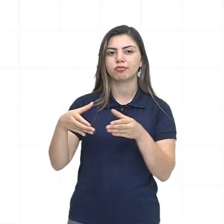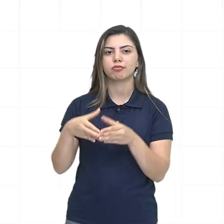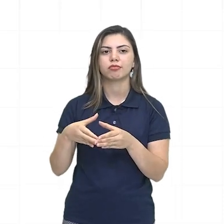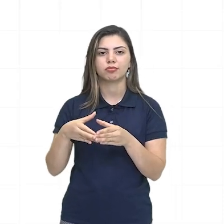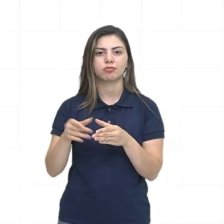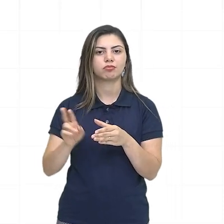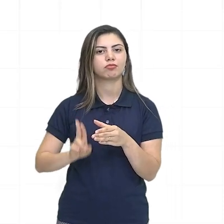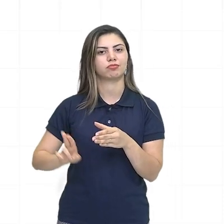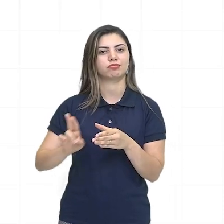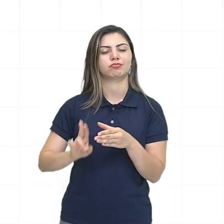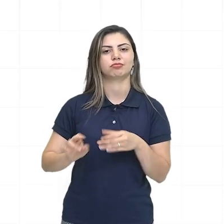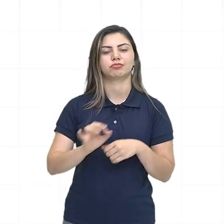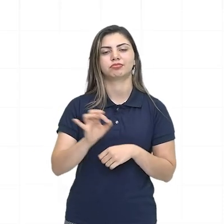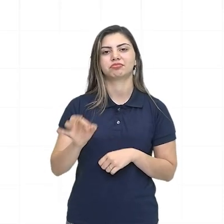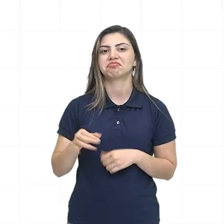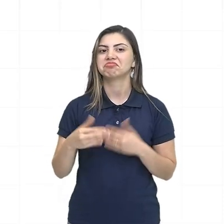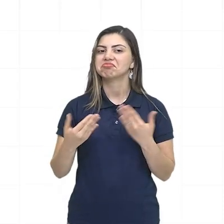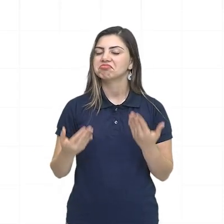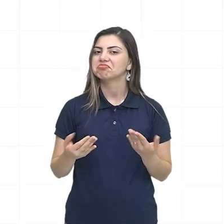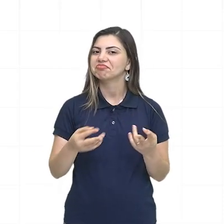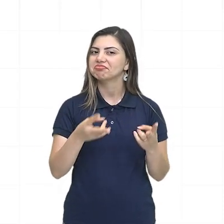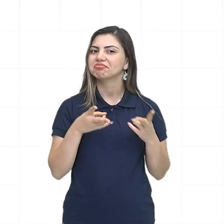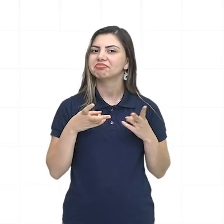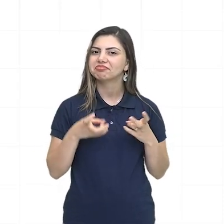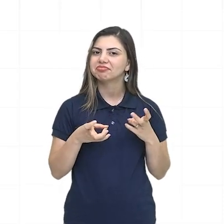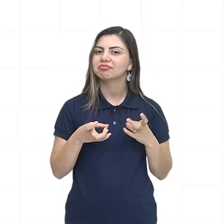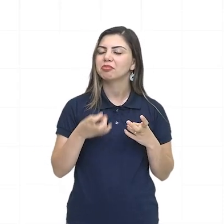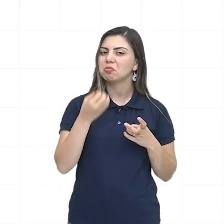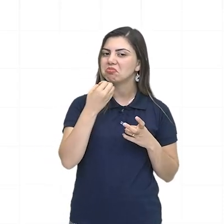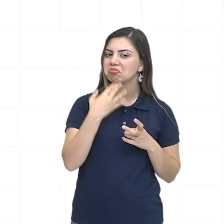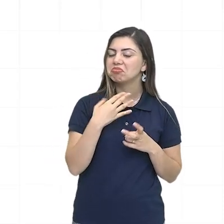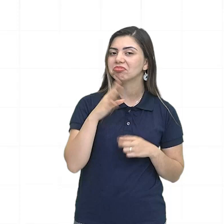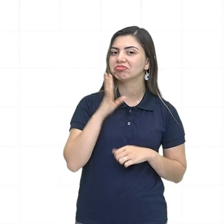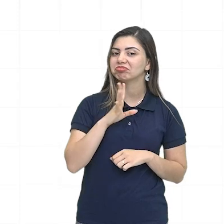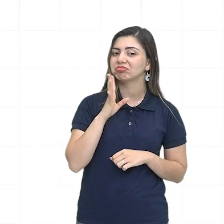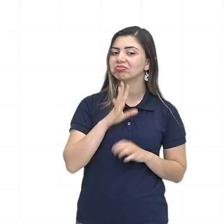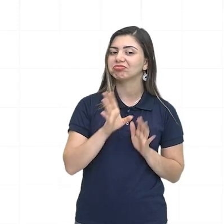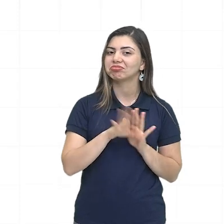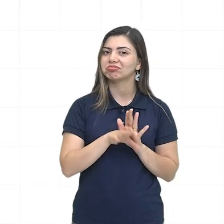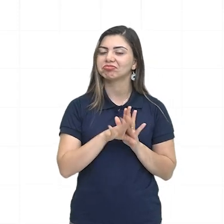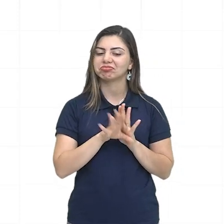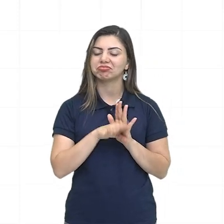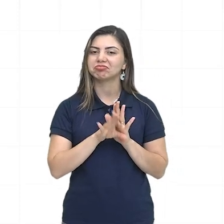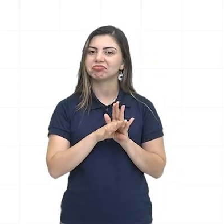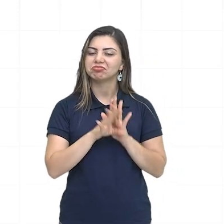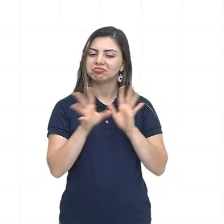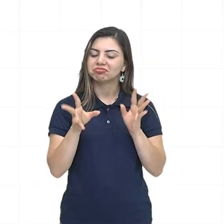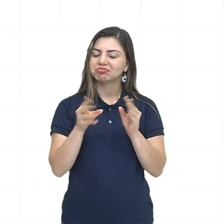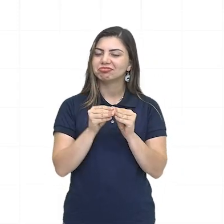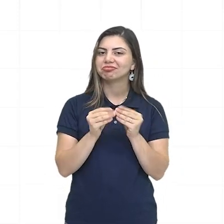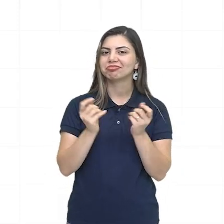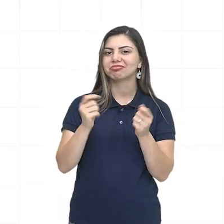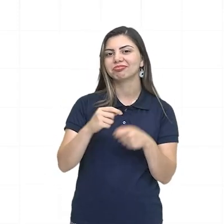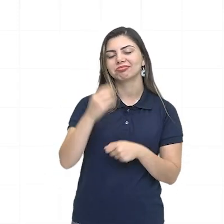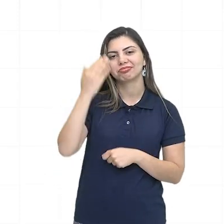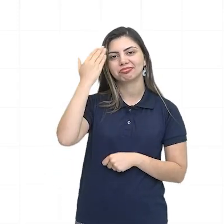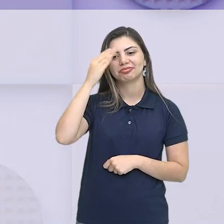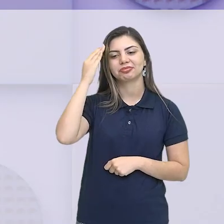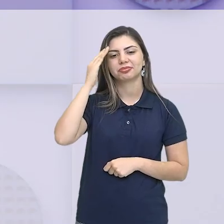utiliza. Olha só que conceito bacana, tá bem fechado esse conceito para a gente